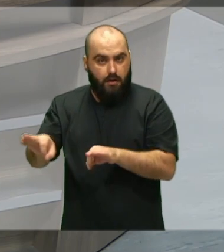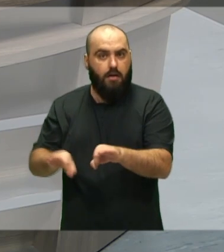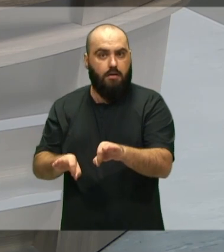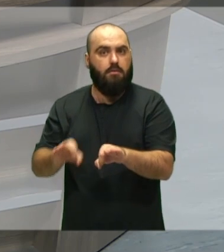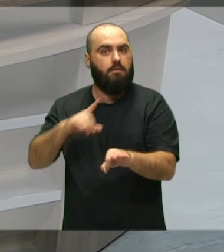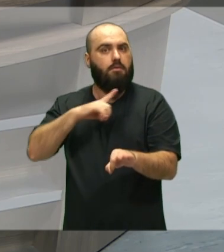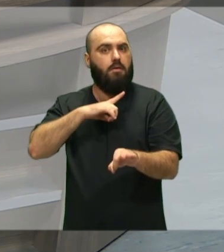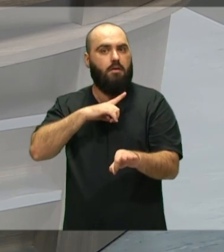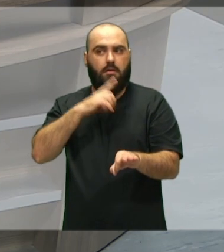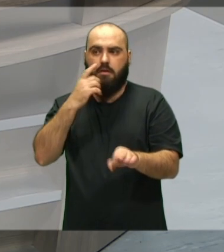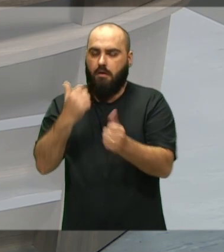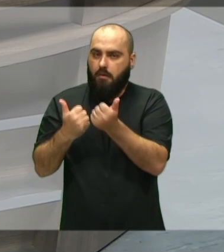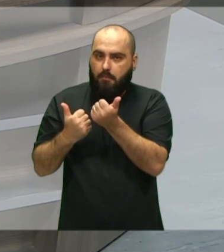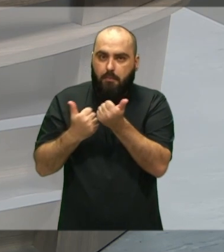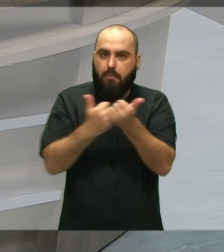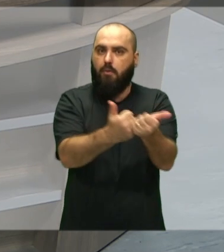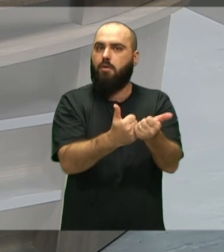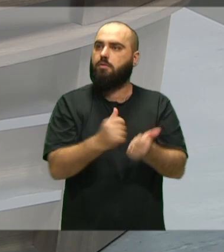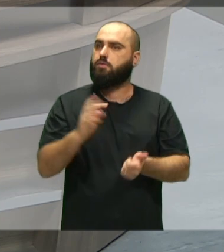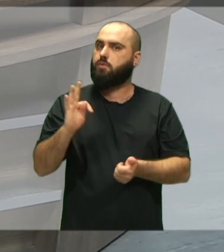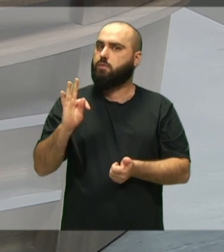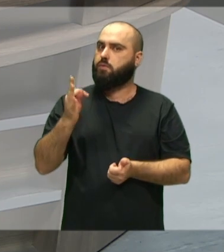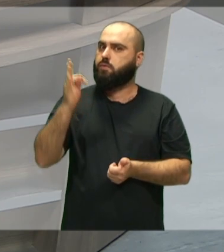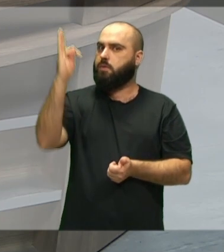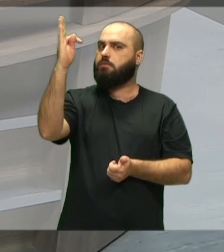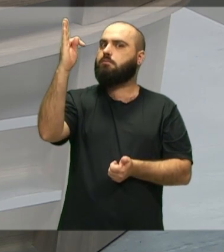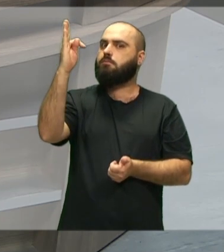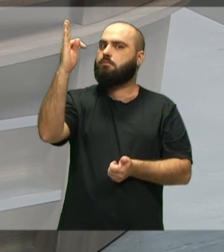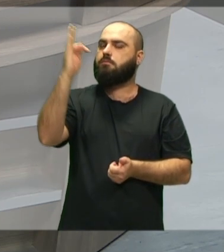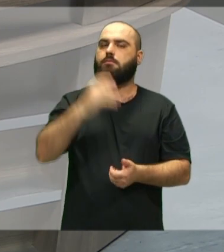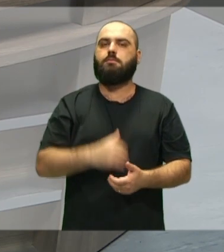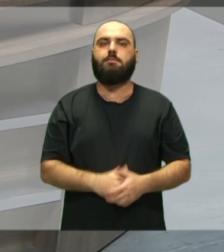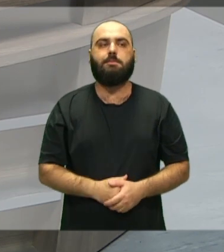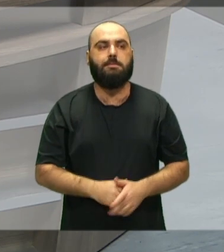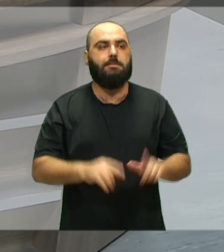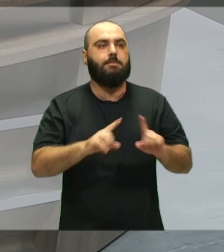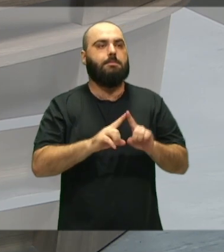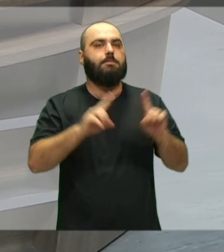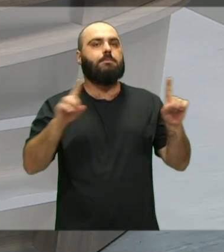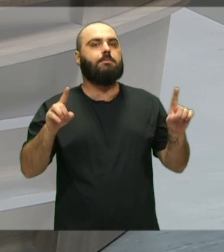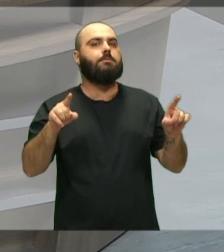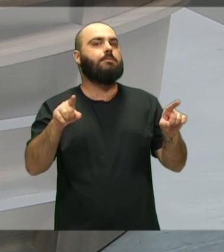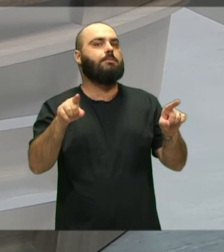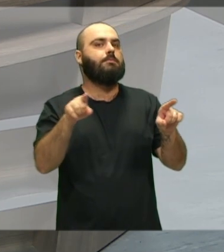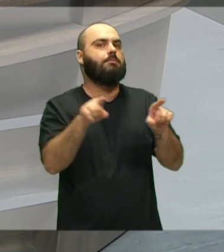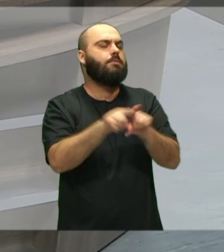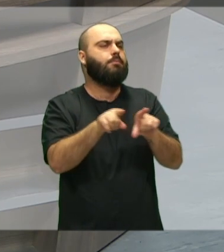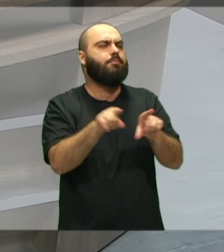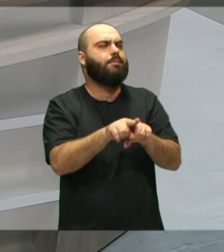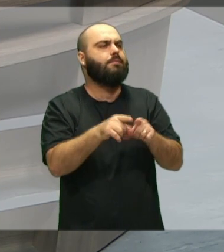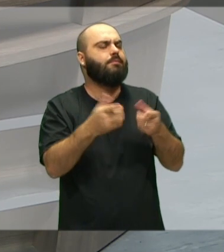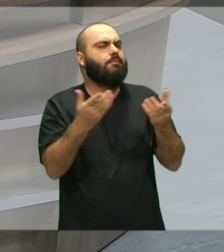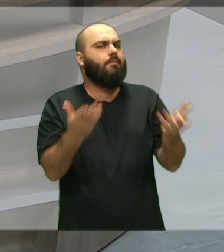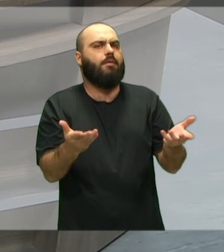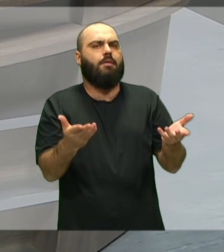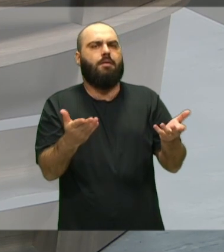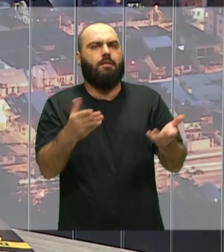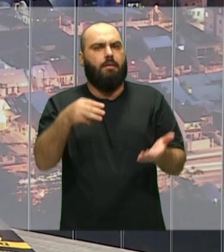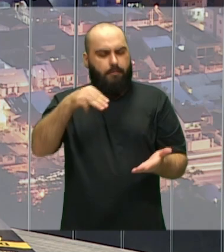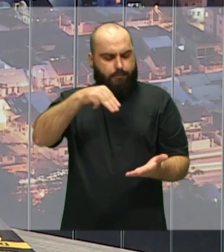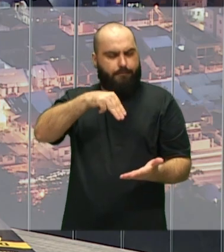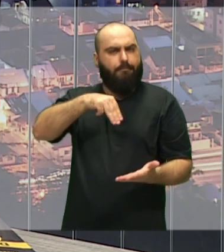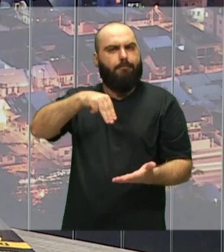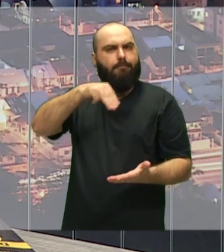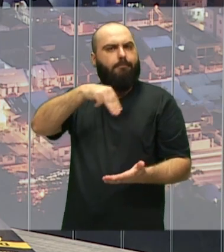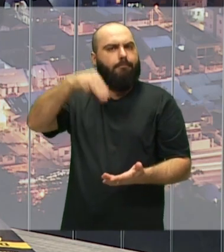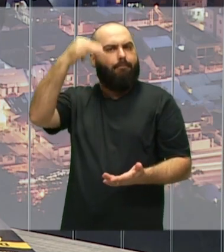suporte teórico, prático, mas também, que negócio é esse de fazer mapa mental?